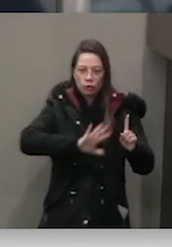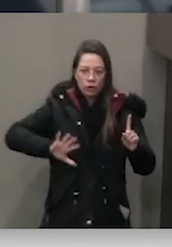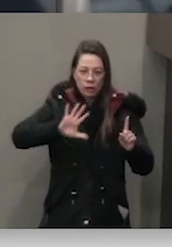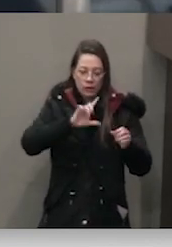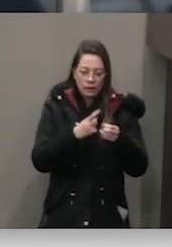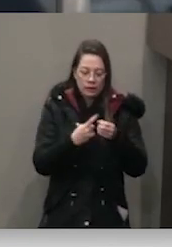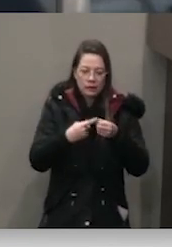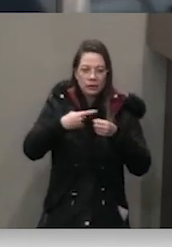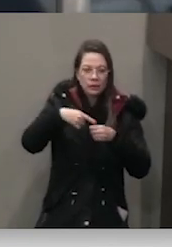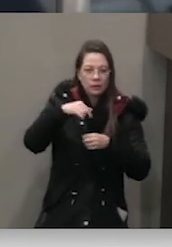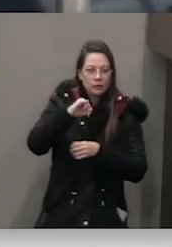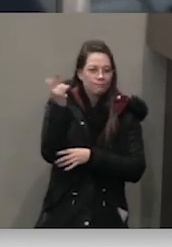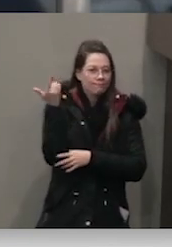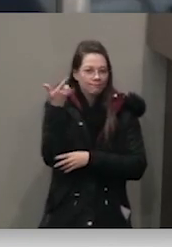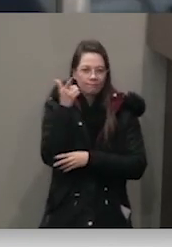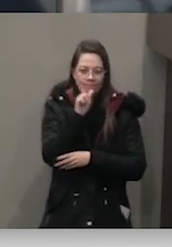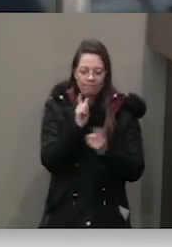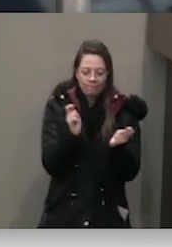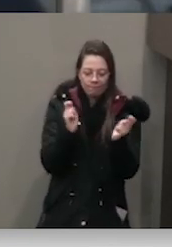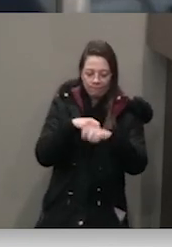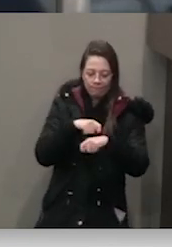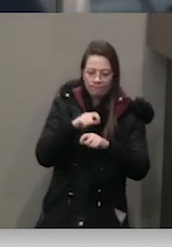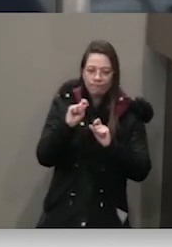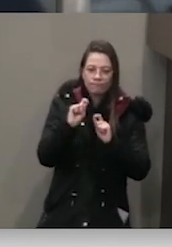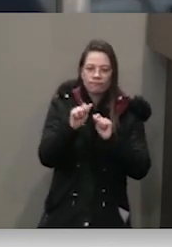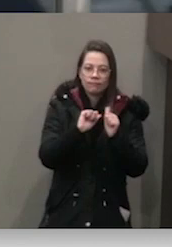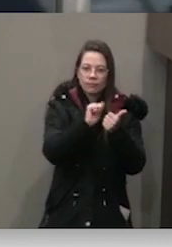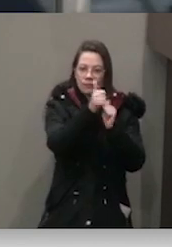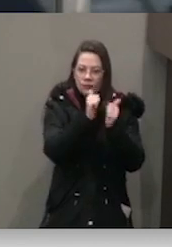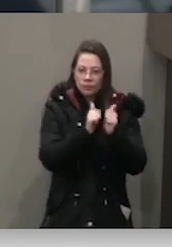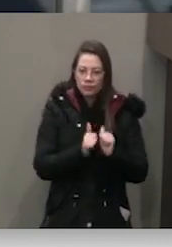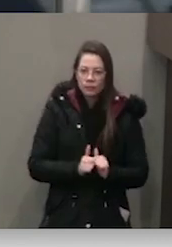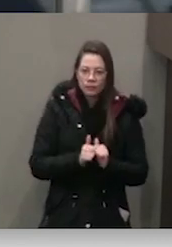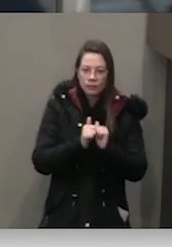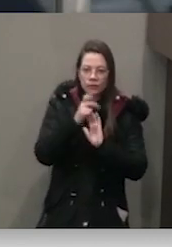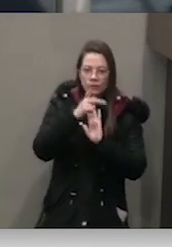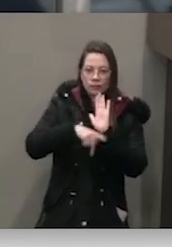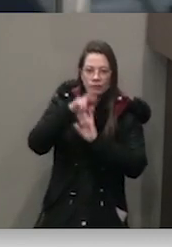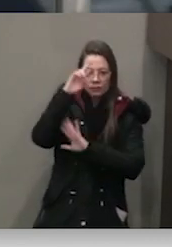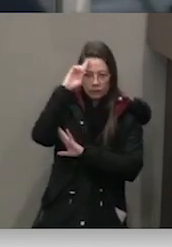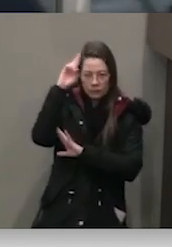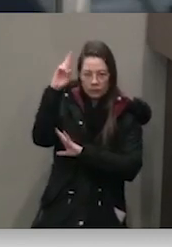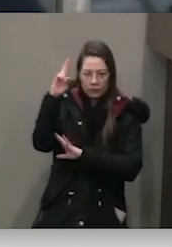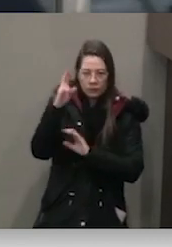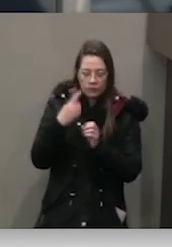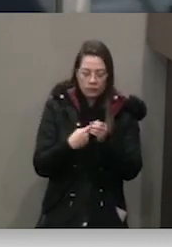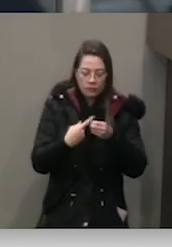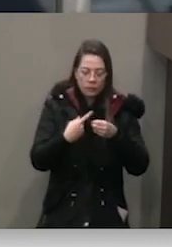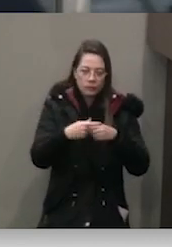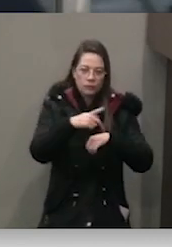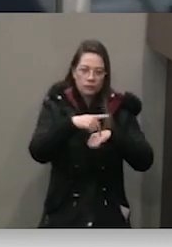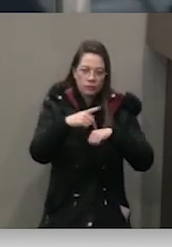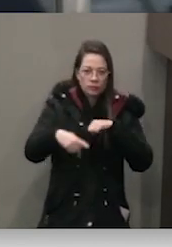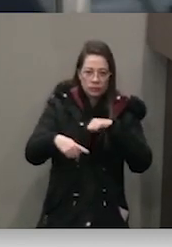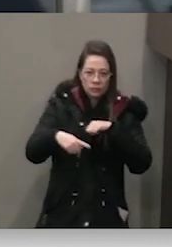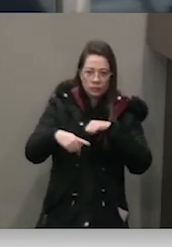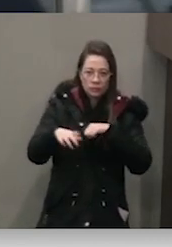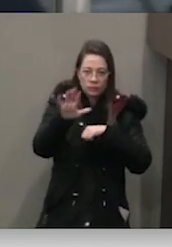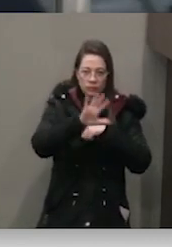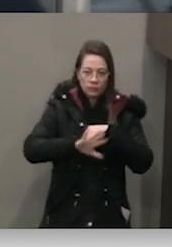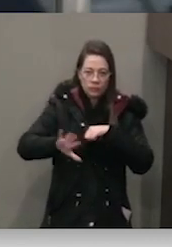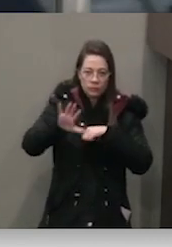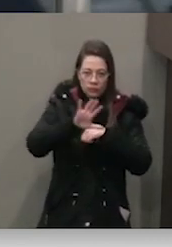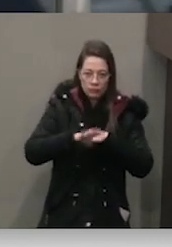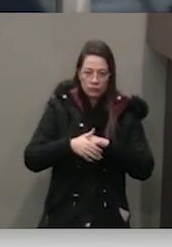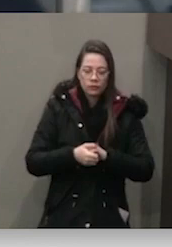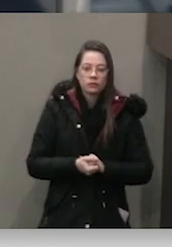não conseguir ter a capacidade de avaliar o plano diretor e a projeção da cidade de Passo Fundo no todo, e